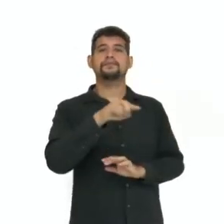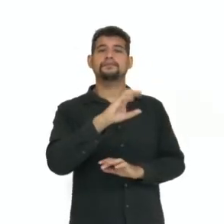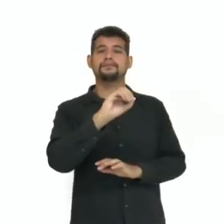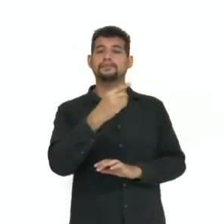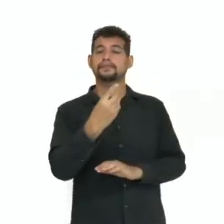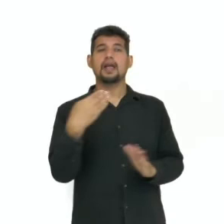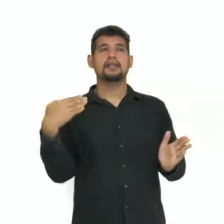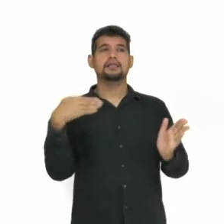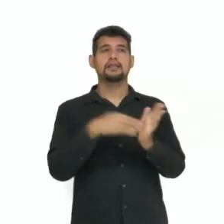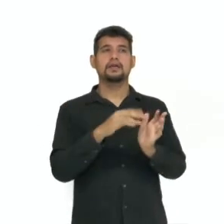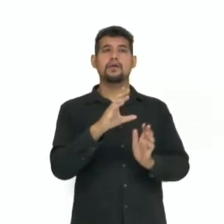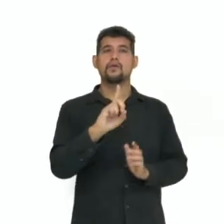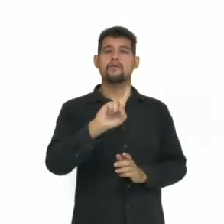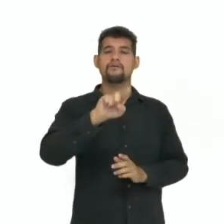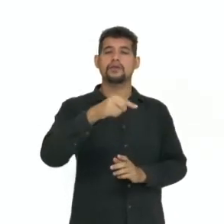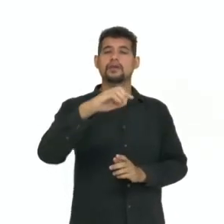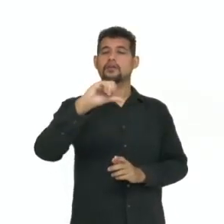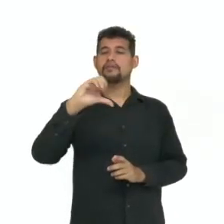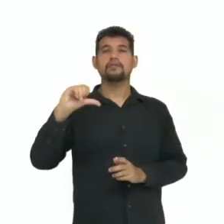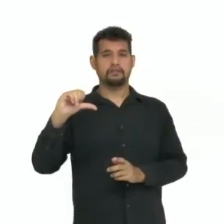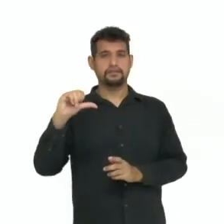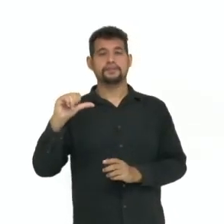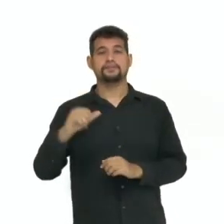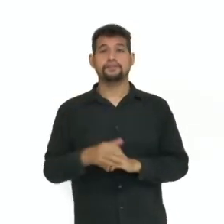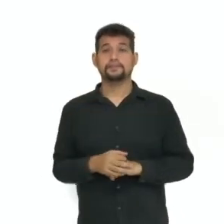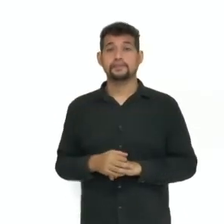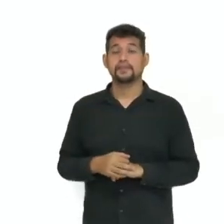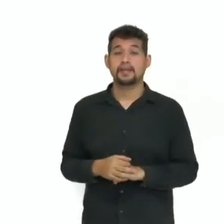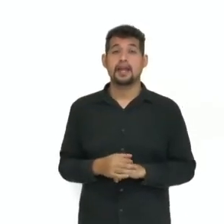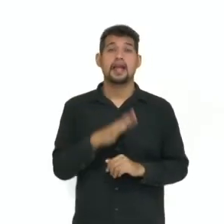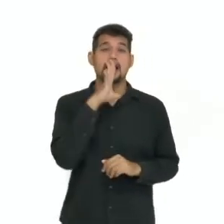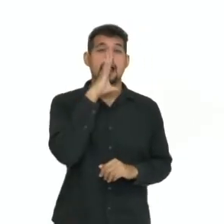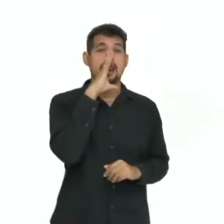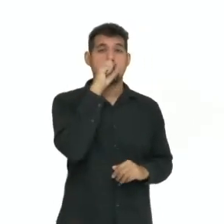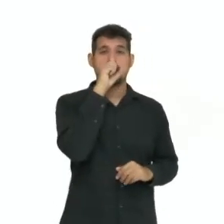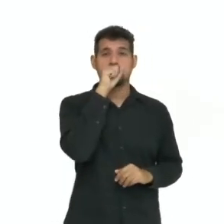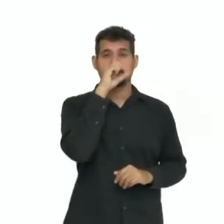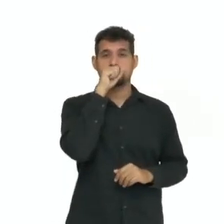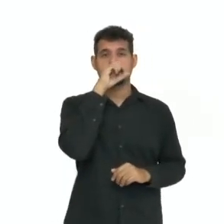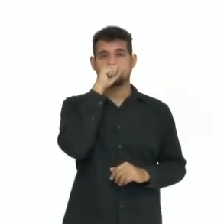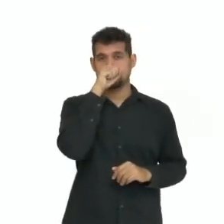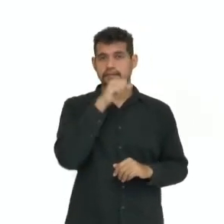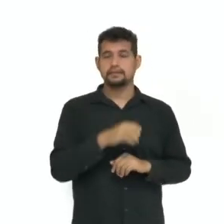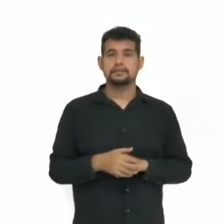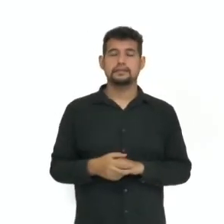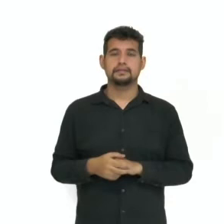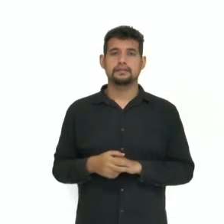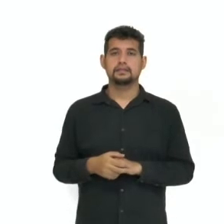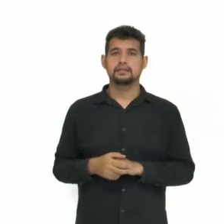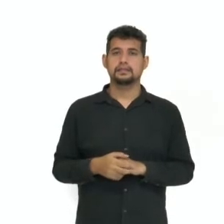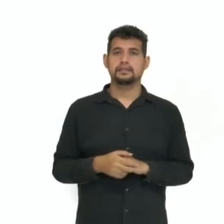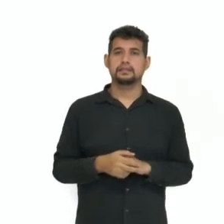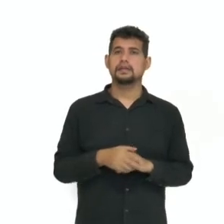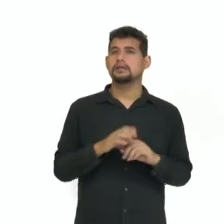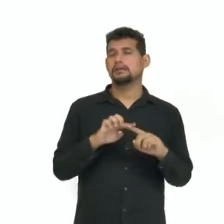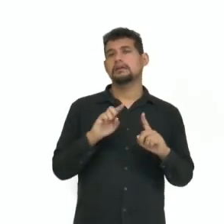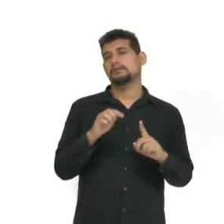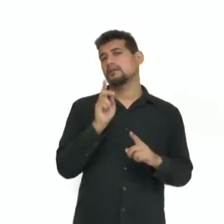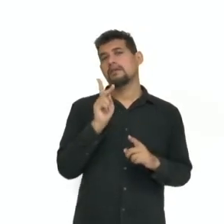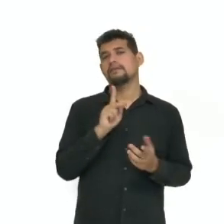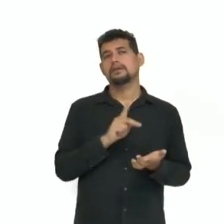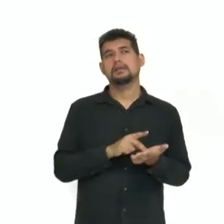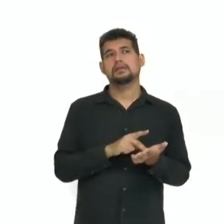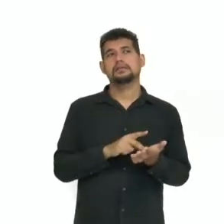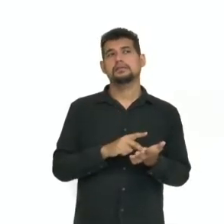0,01 a 1,99. A bandeira laranja, então perceba, a metáfora, né?